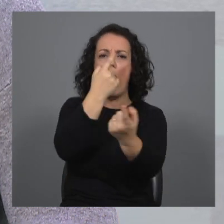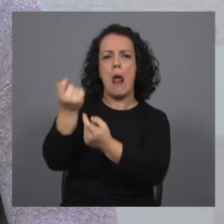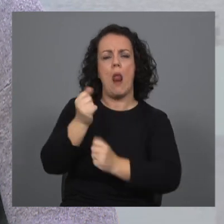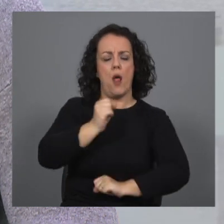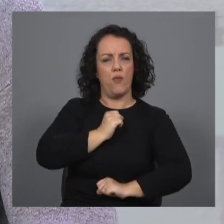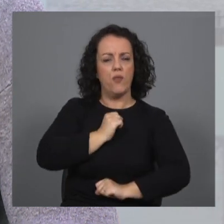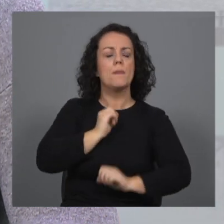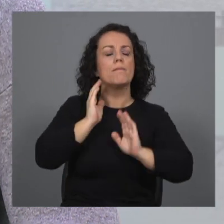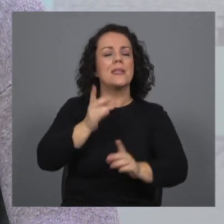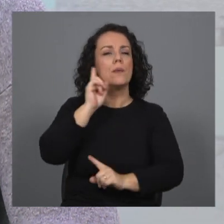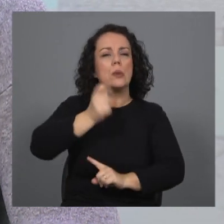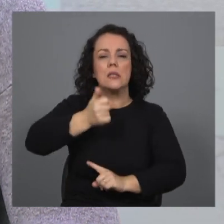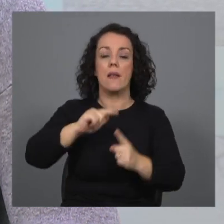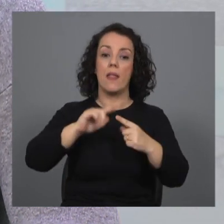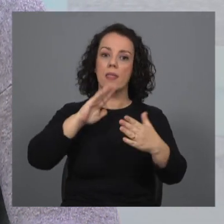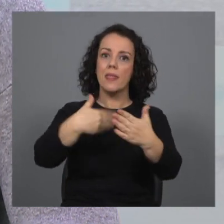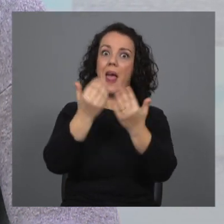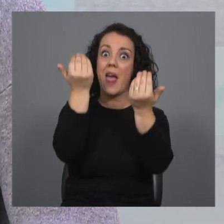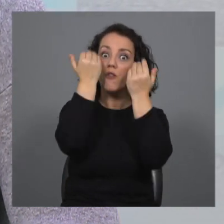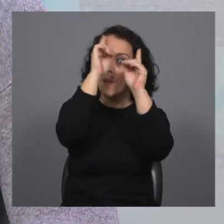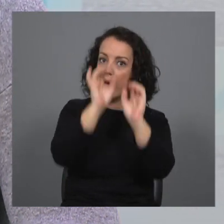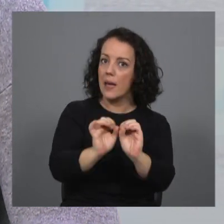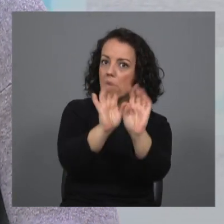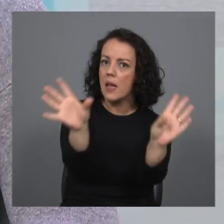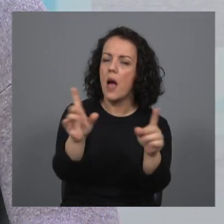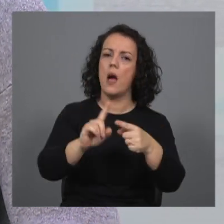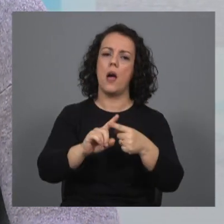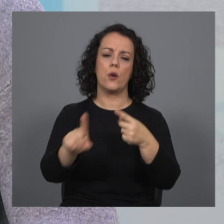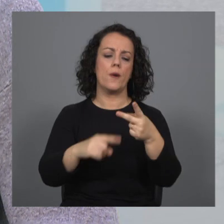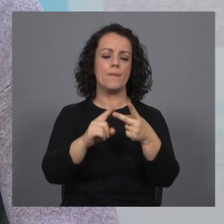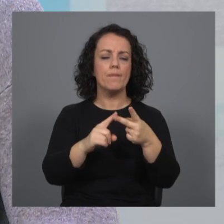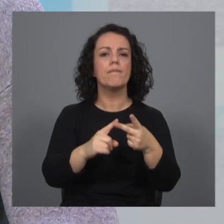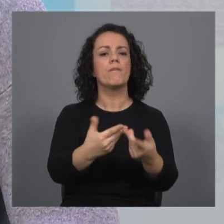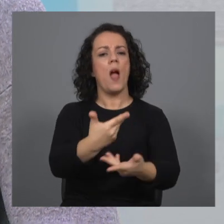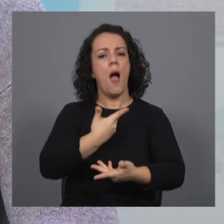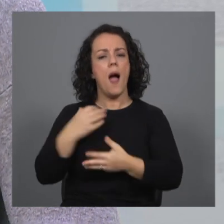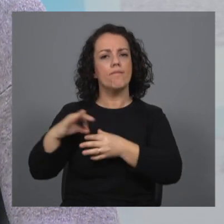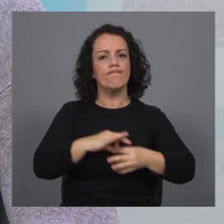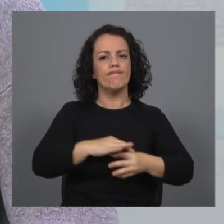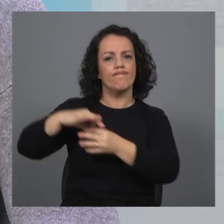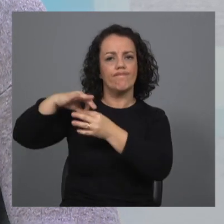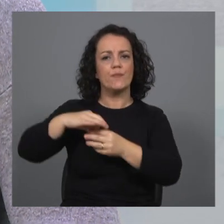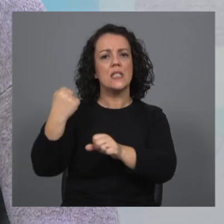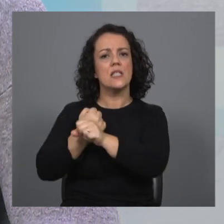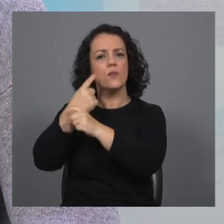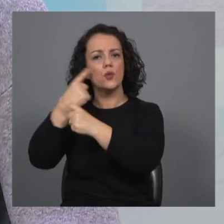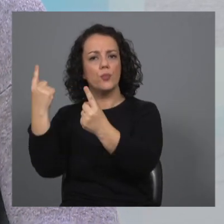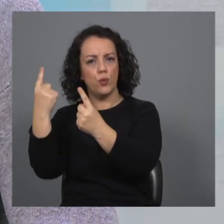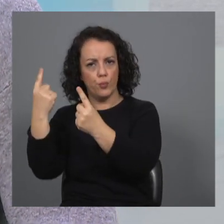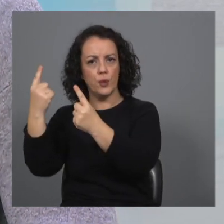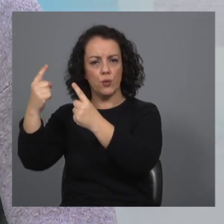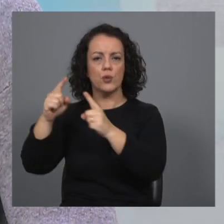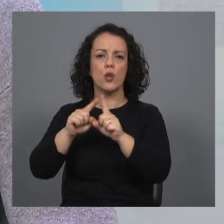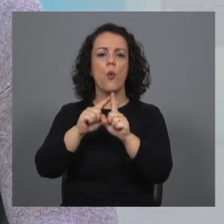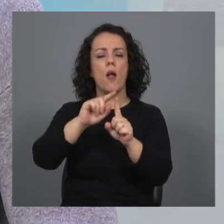que está disponível, de servir também de articulação com estes serviços públicos, e temos muito esse trabalho de